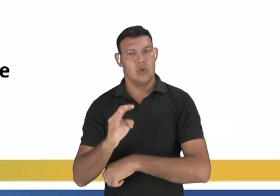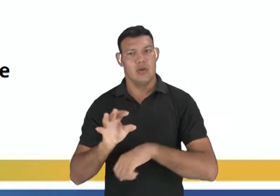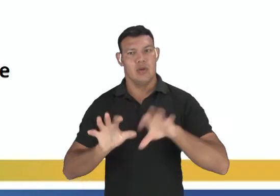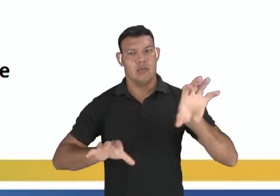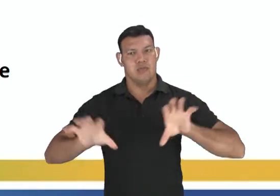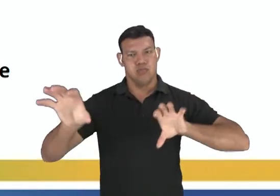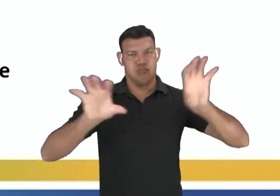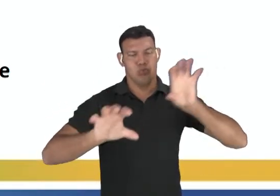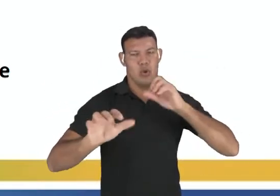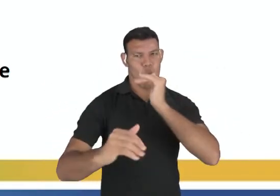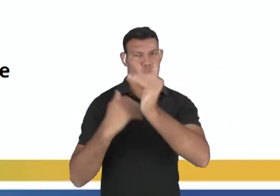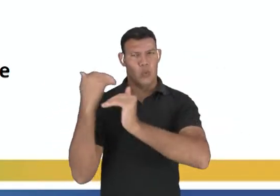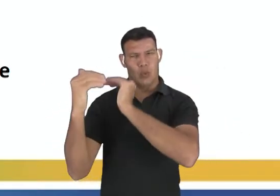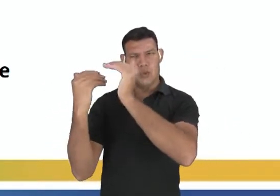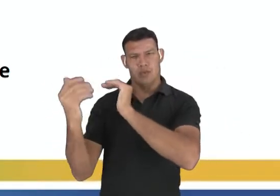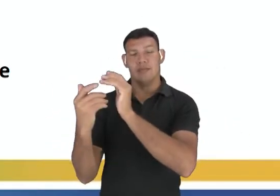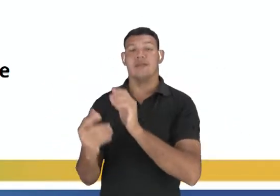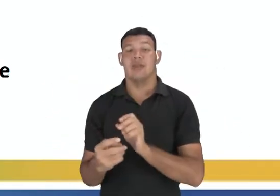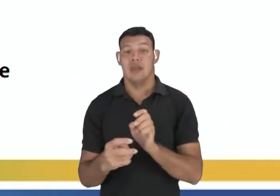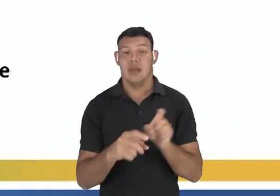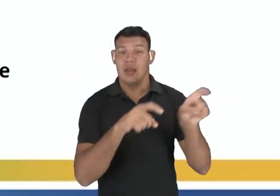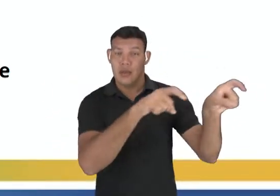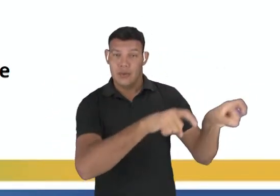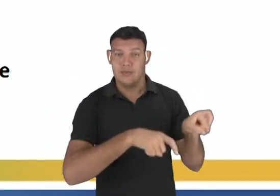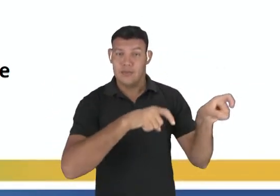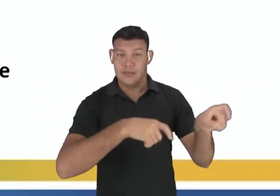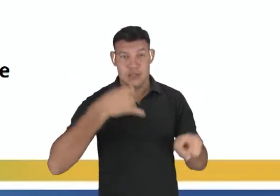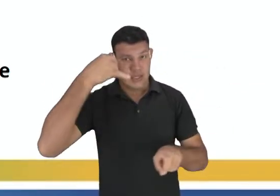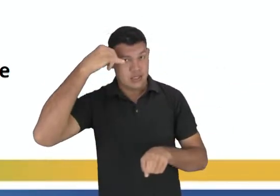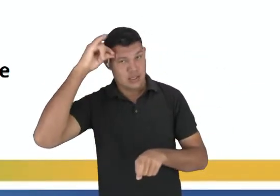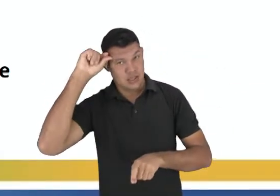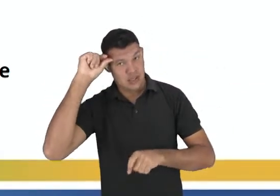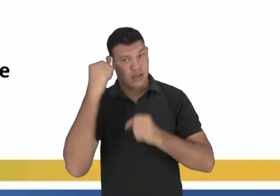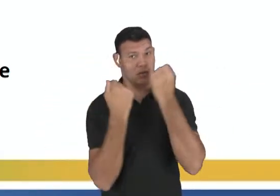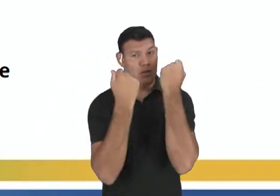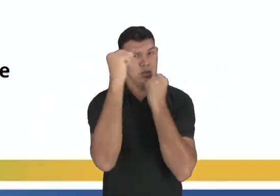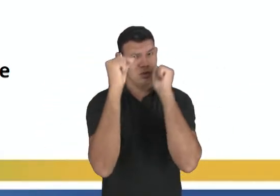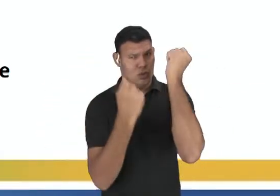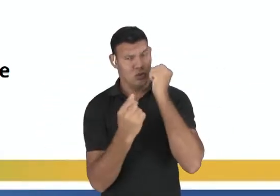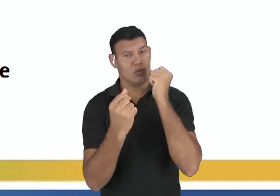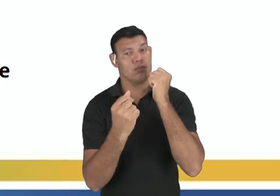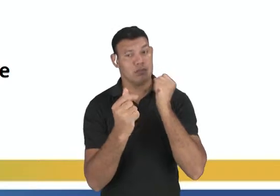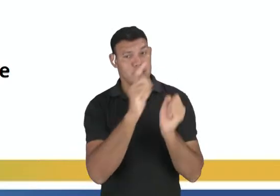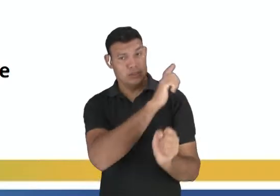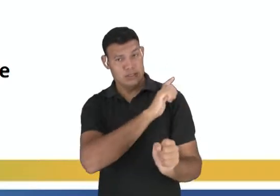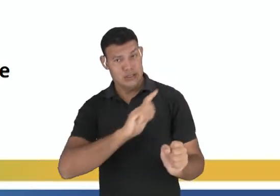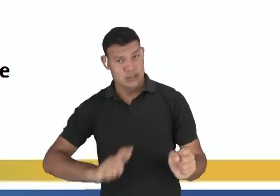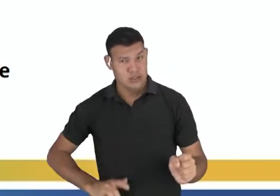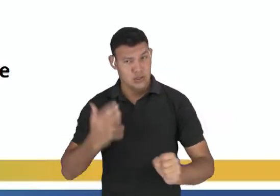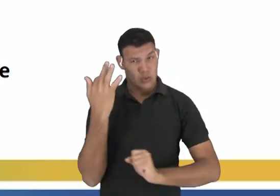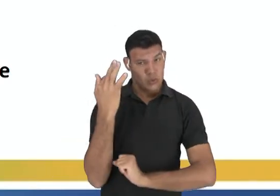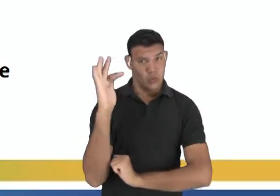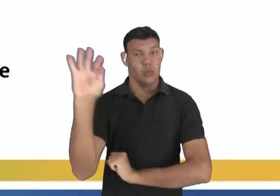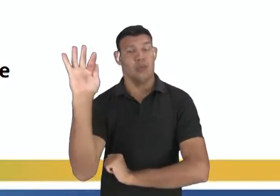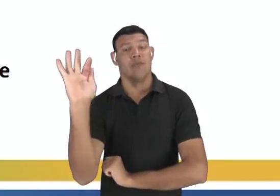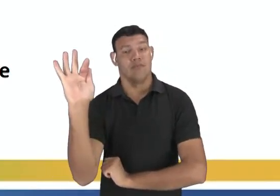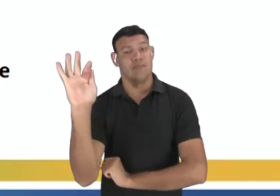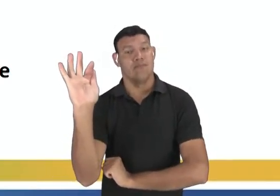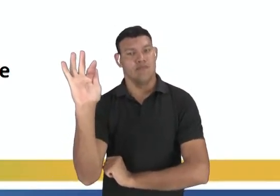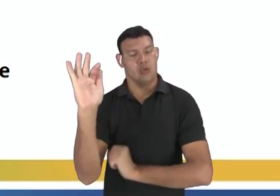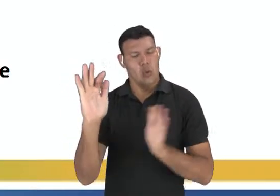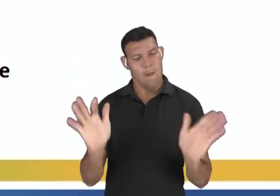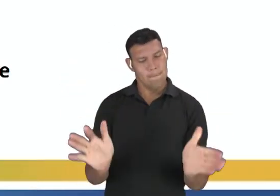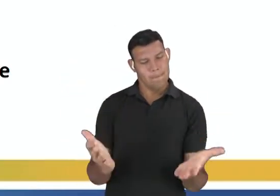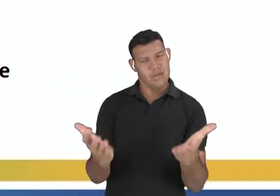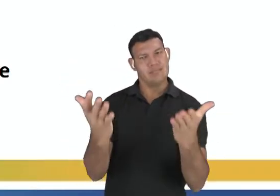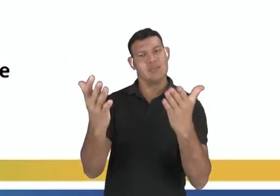para o desenvolvimento agropecuário e industrial levou o governo federal a incentivar a ocupação.